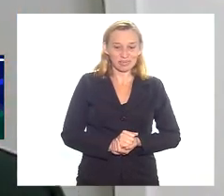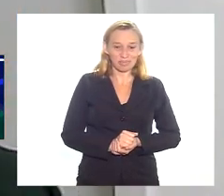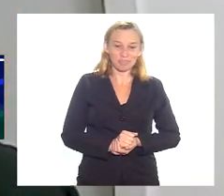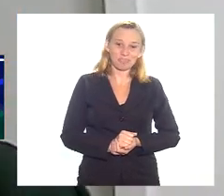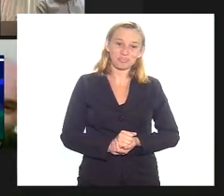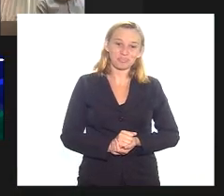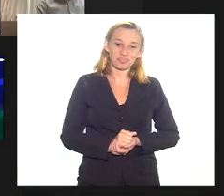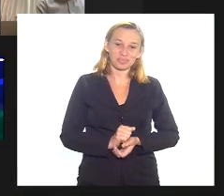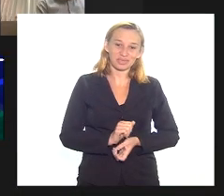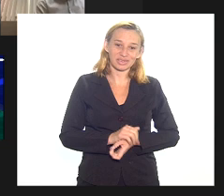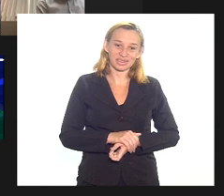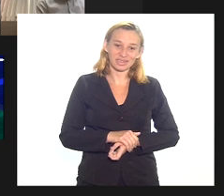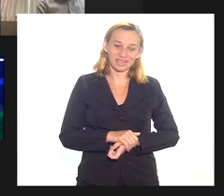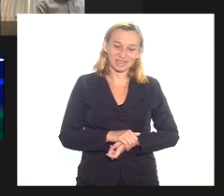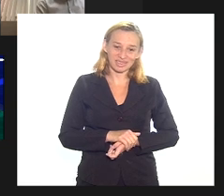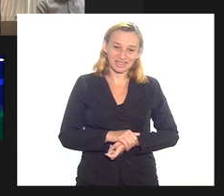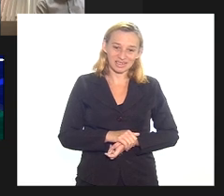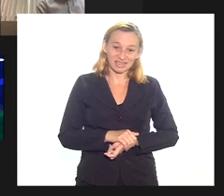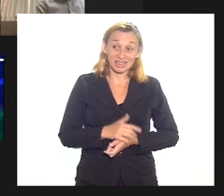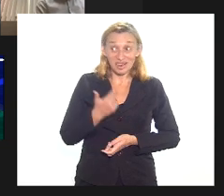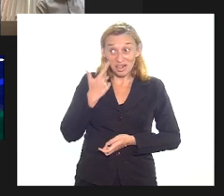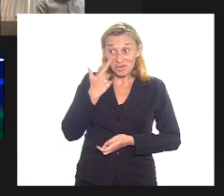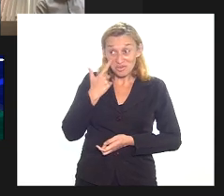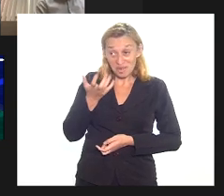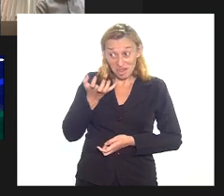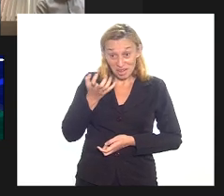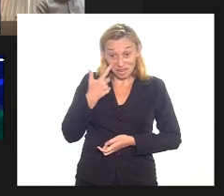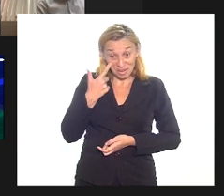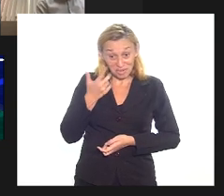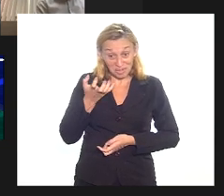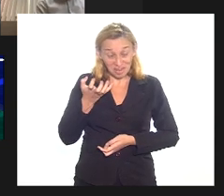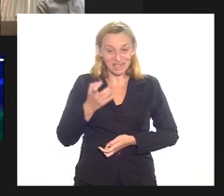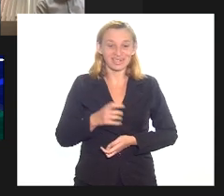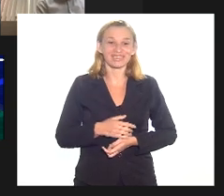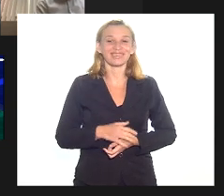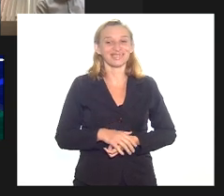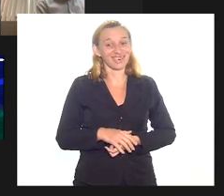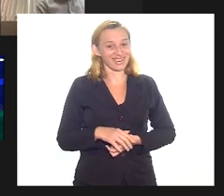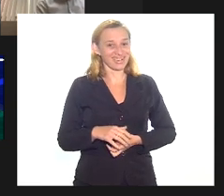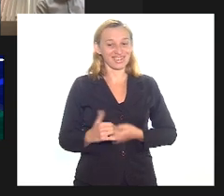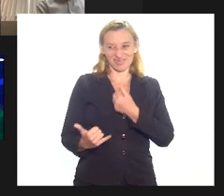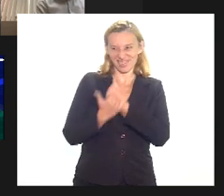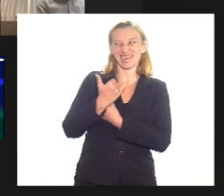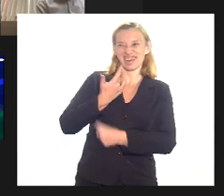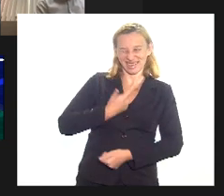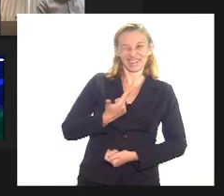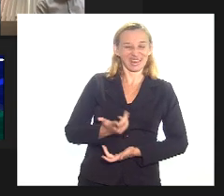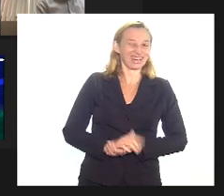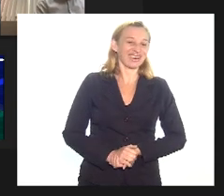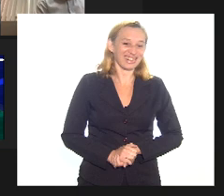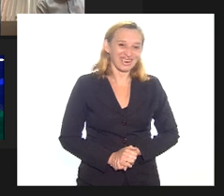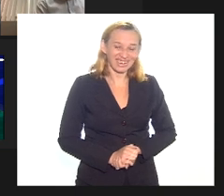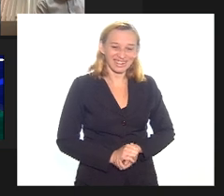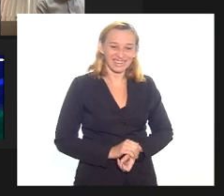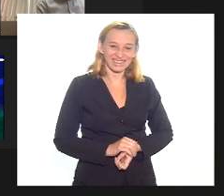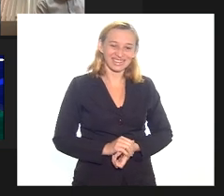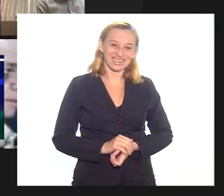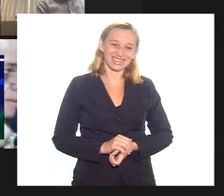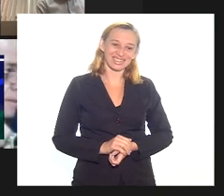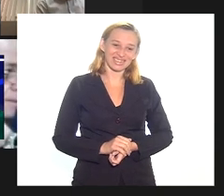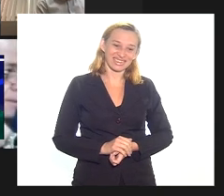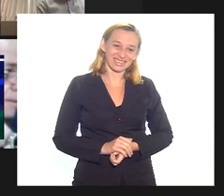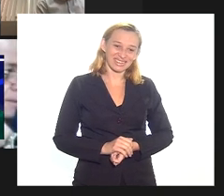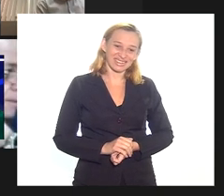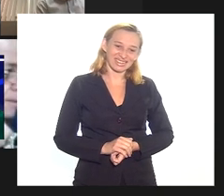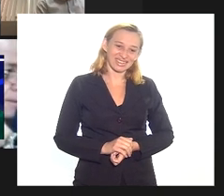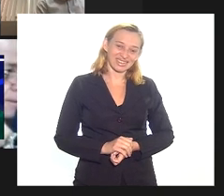mesmo. Viu, Bebeto? Quero ver, presidente. Que grana que eu gosto. Viu, Bebeto? Viu?